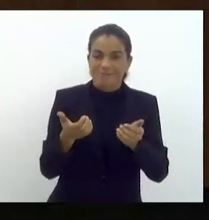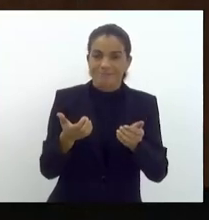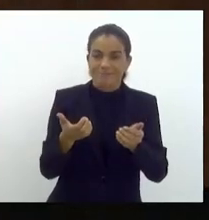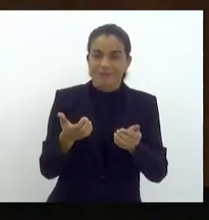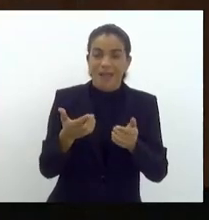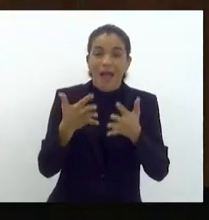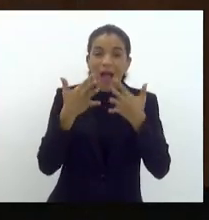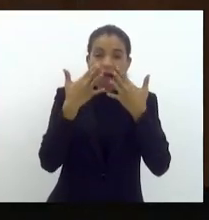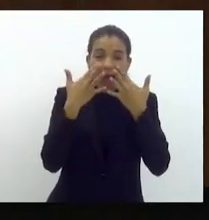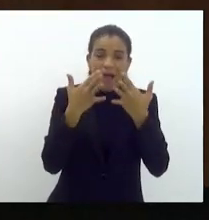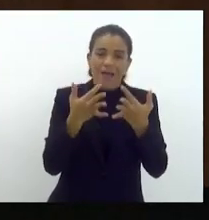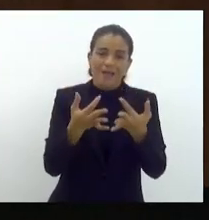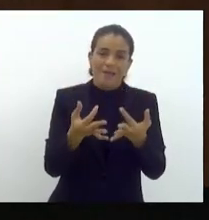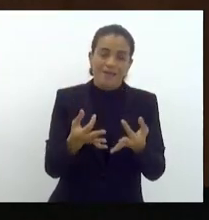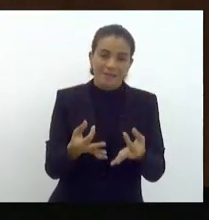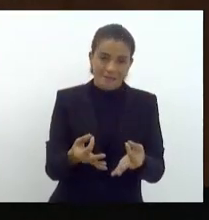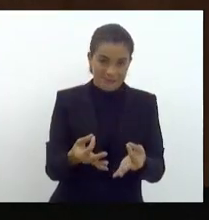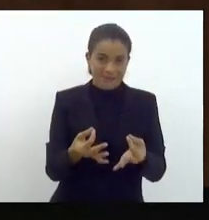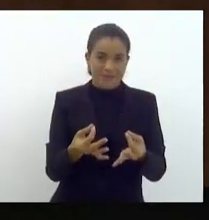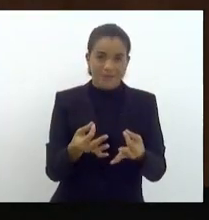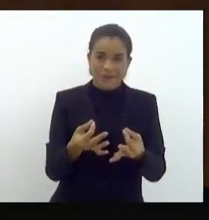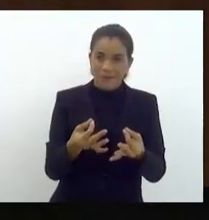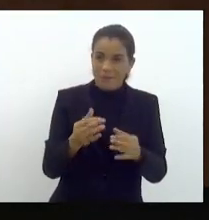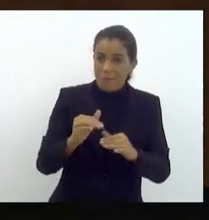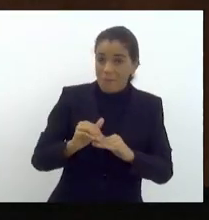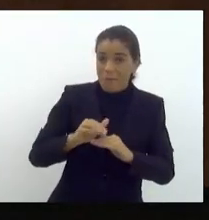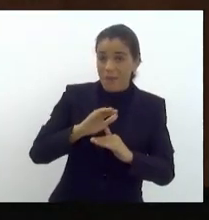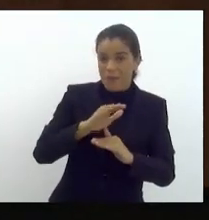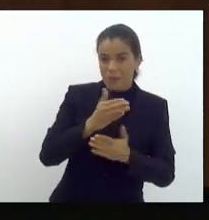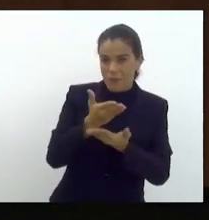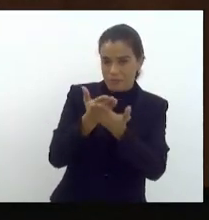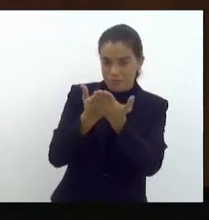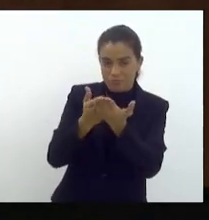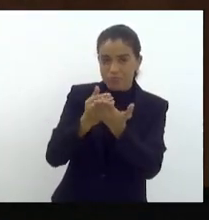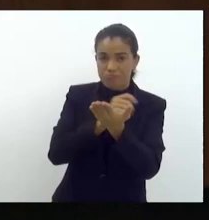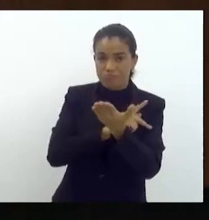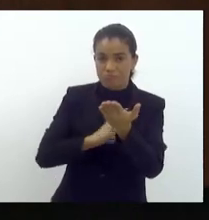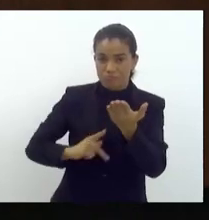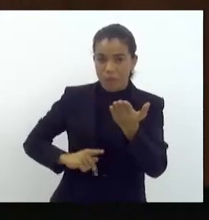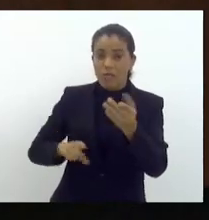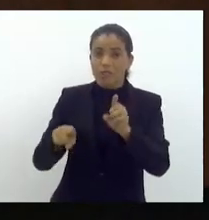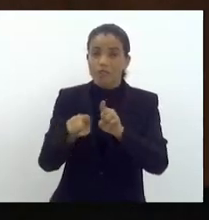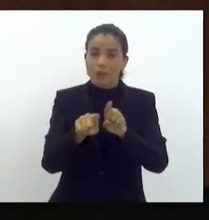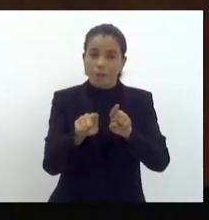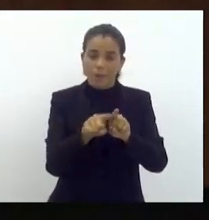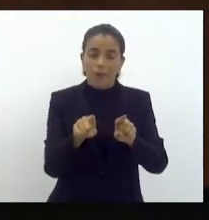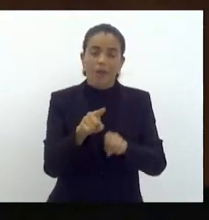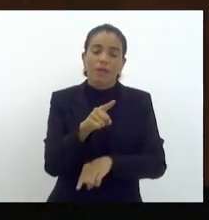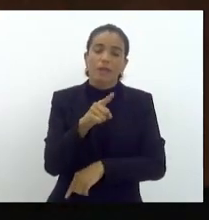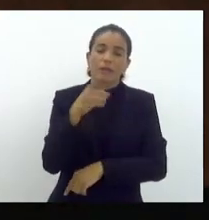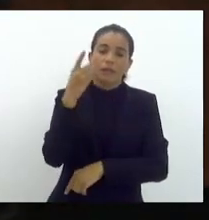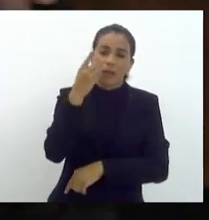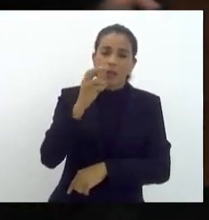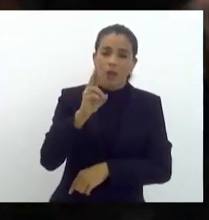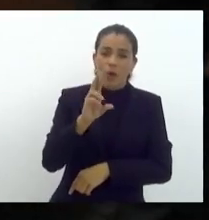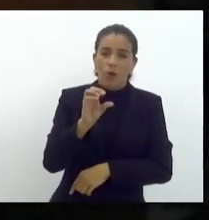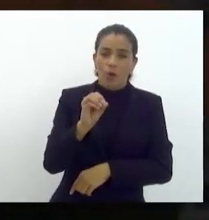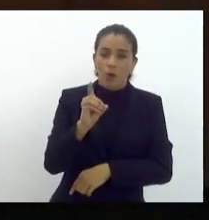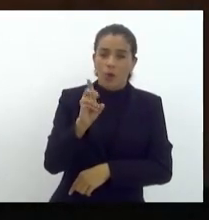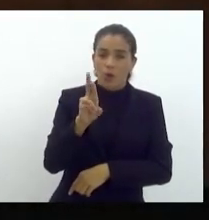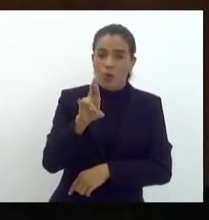atenção além do senhor presidente dos deputados Rodrigo Amorim